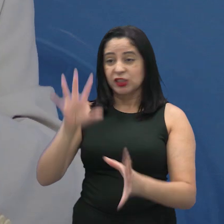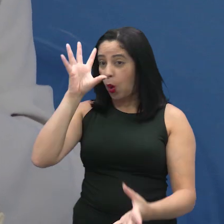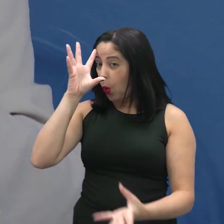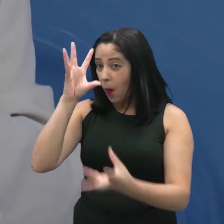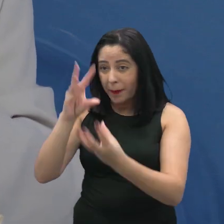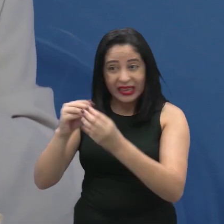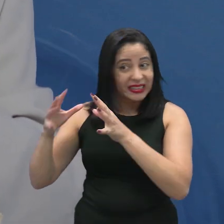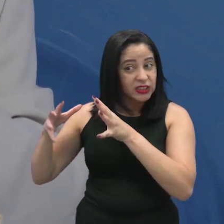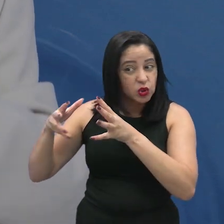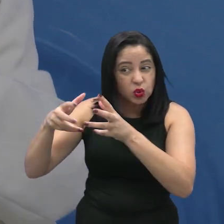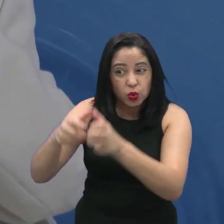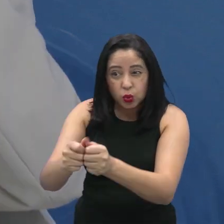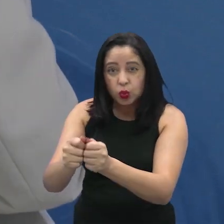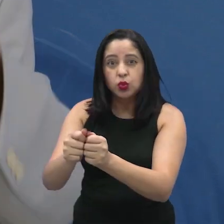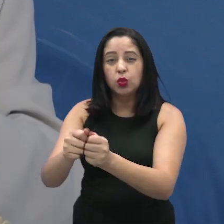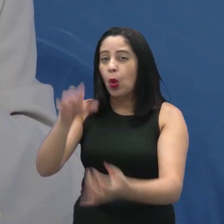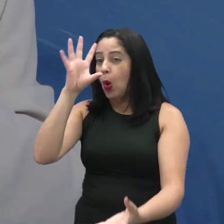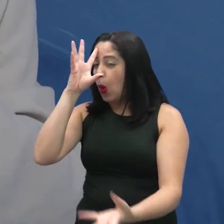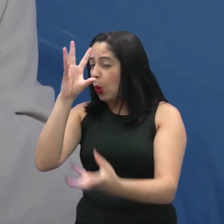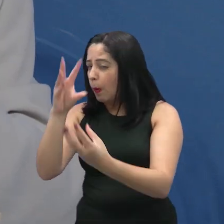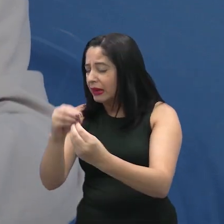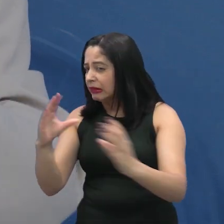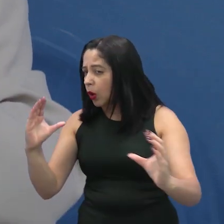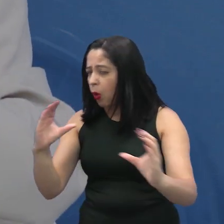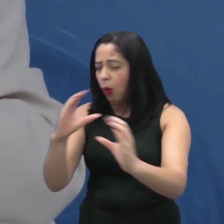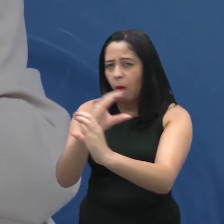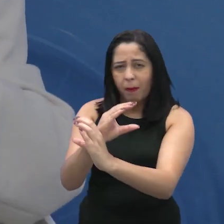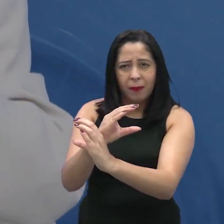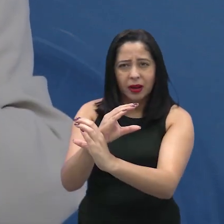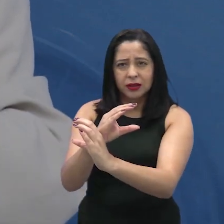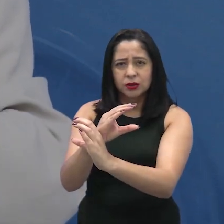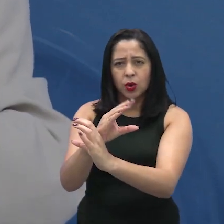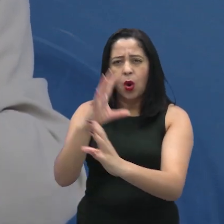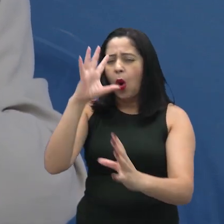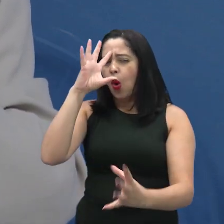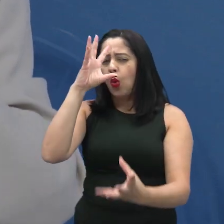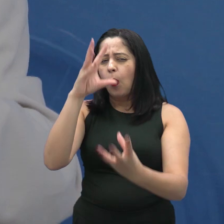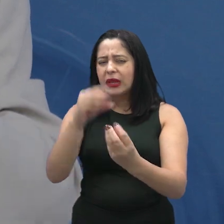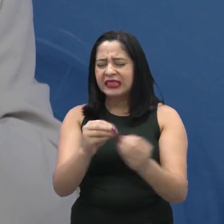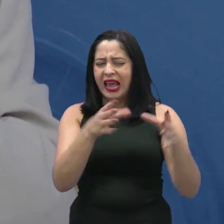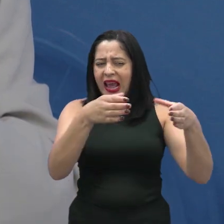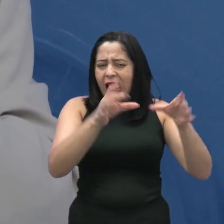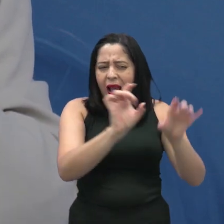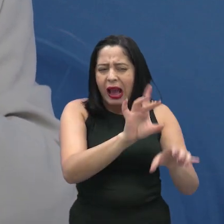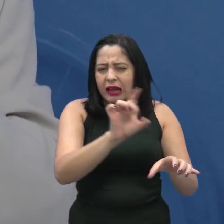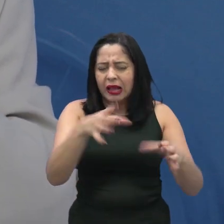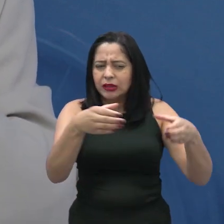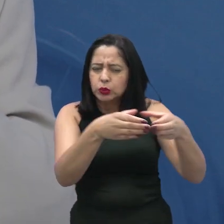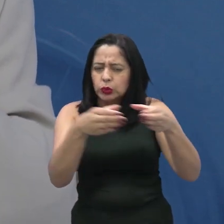toda a sua totalidade, ou compreender todos os movimentos socioeconômicos